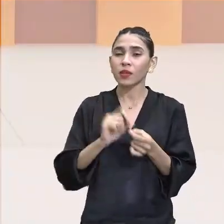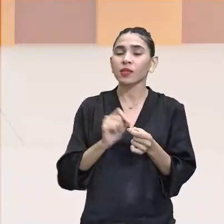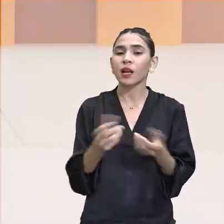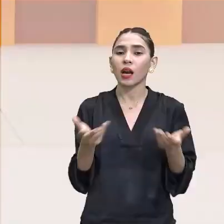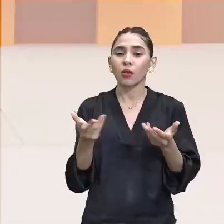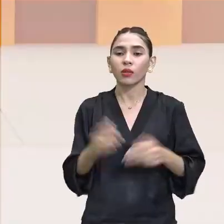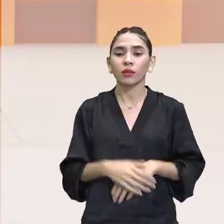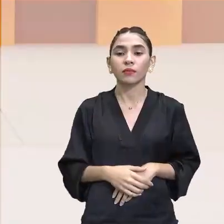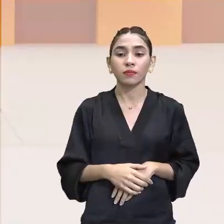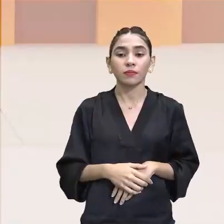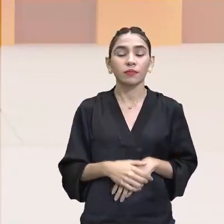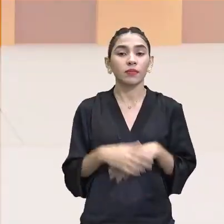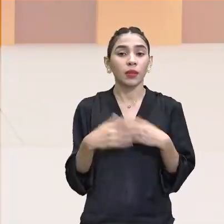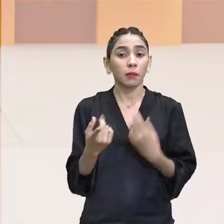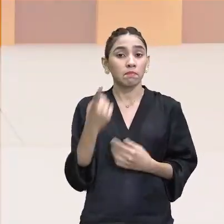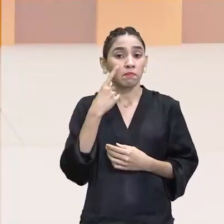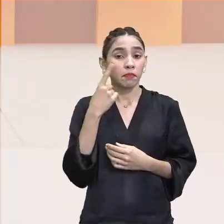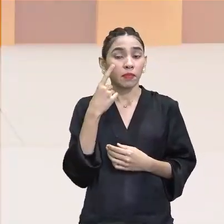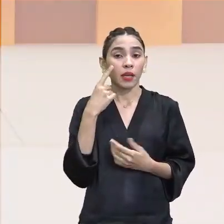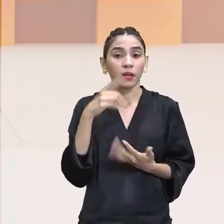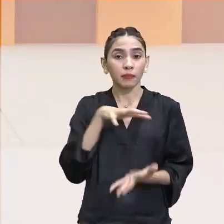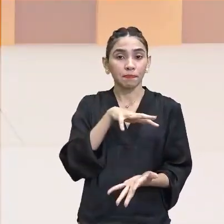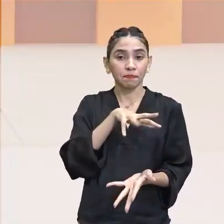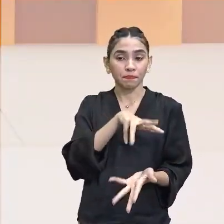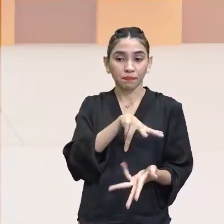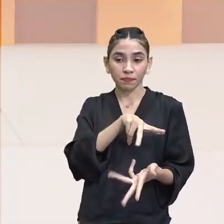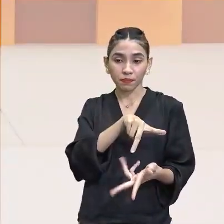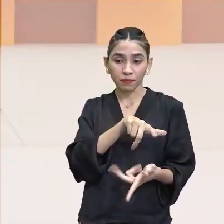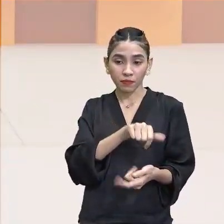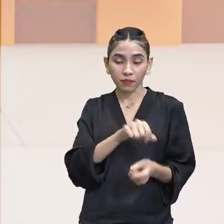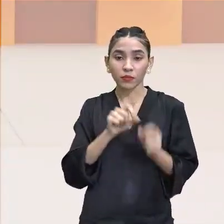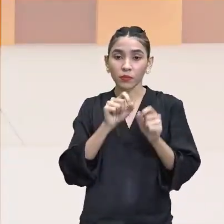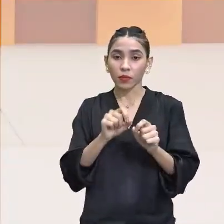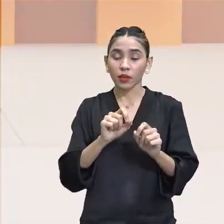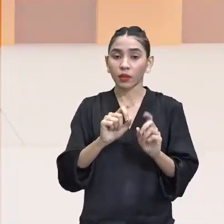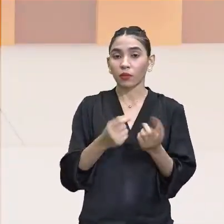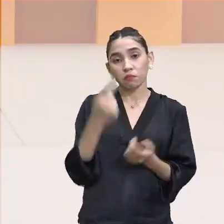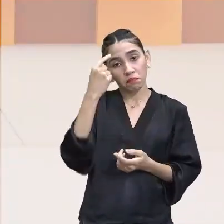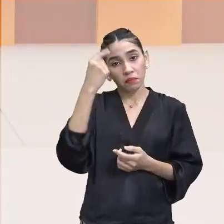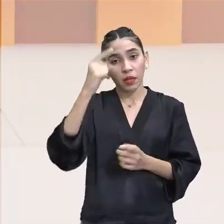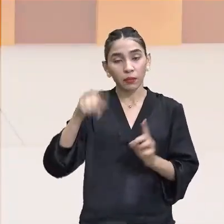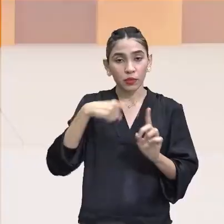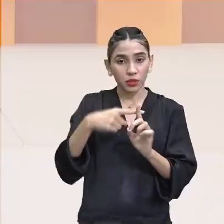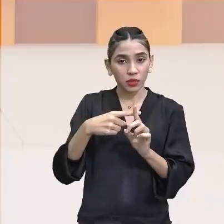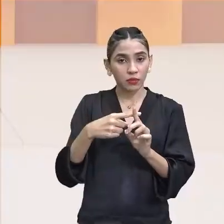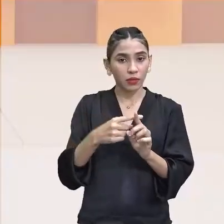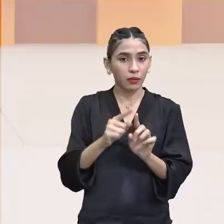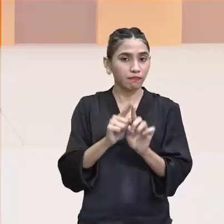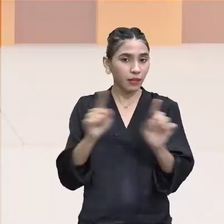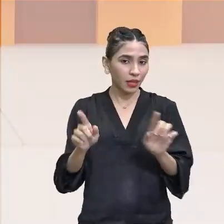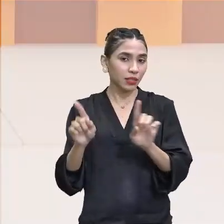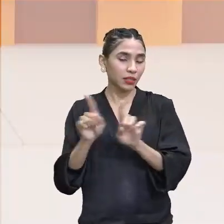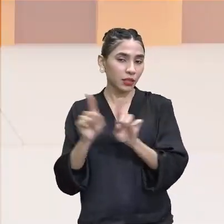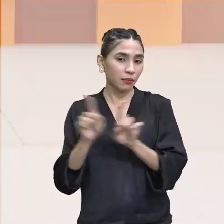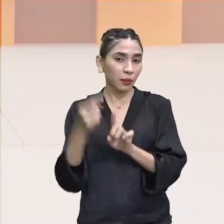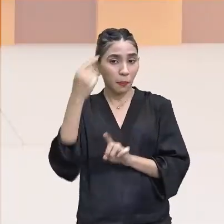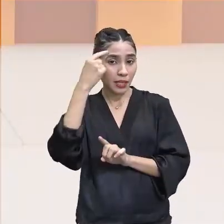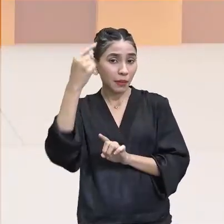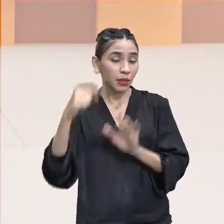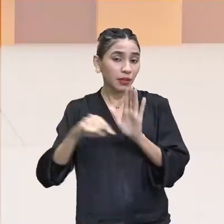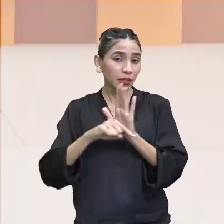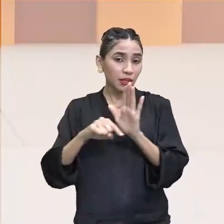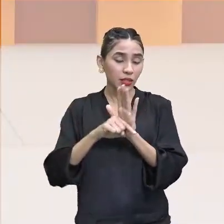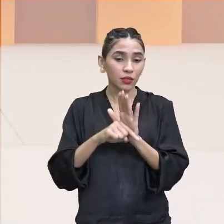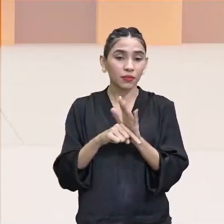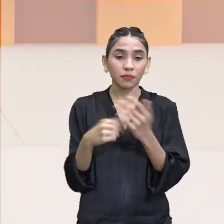gente vai ver ali essa lógica da globalização de uma maneira positiva, mas também de uma maneira negativa, pessimista.